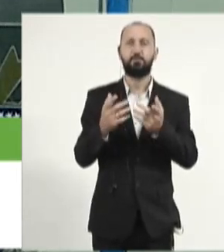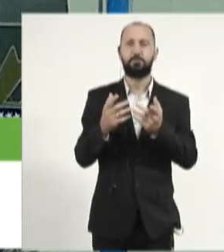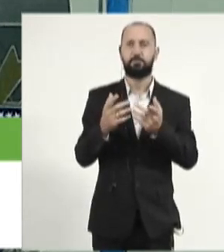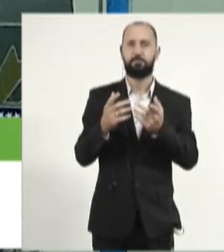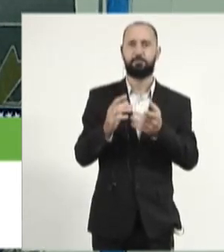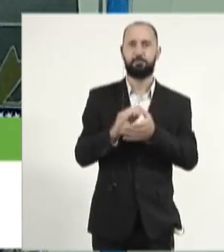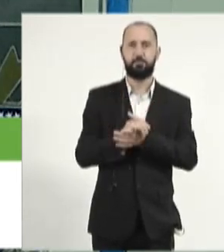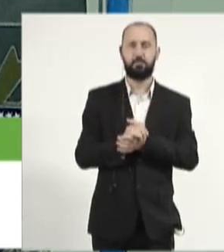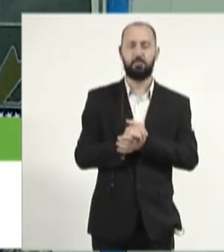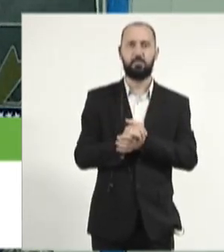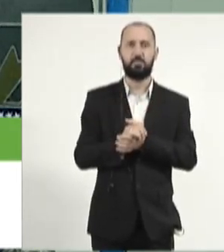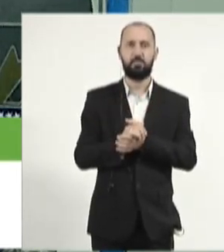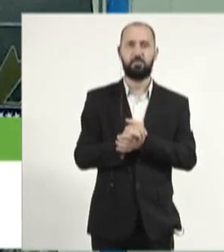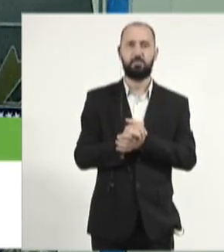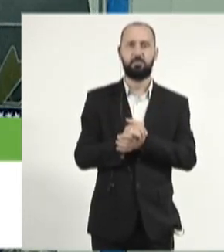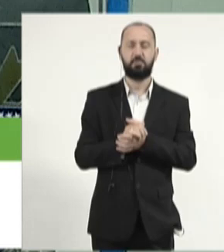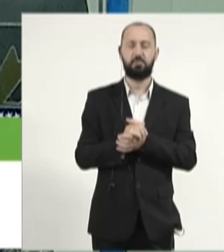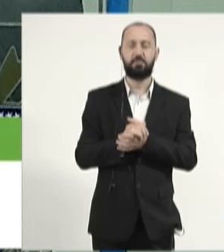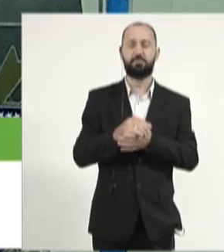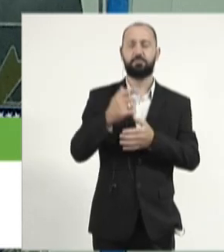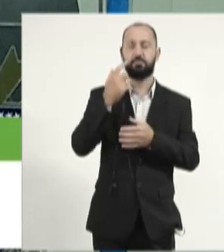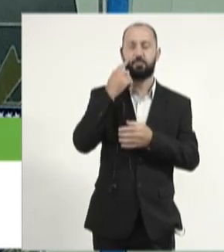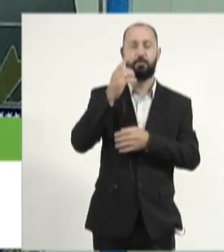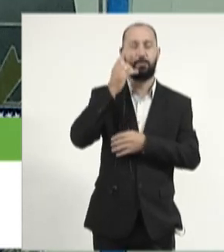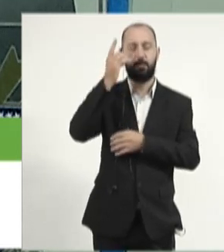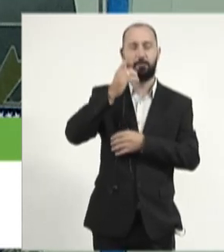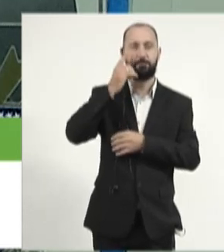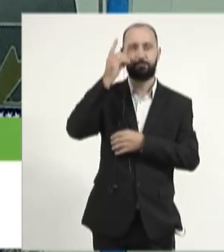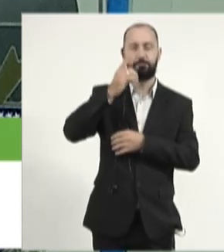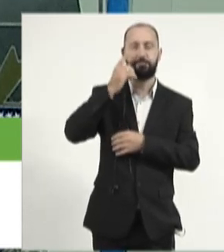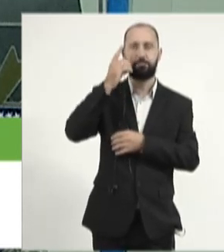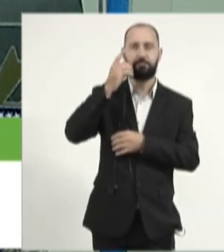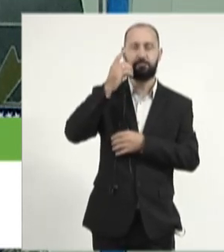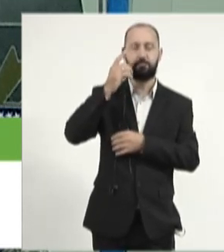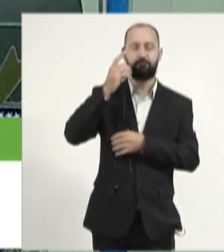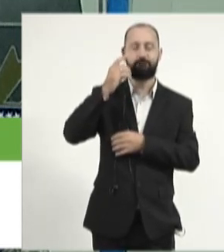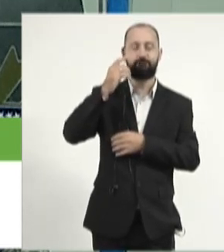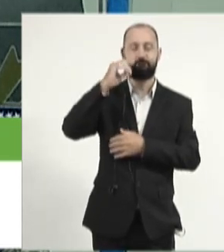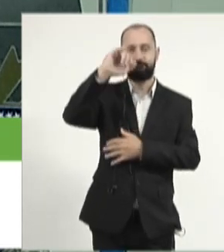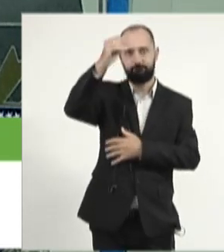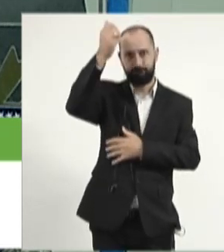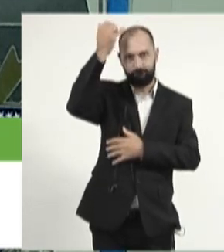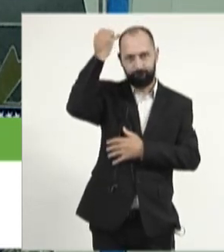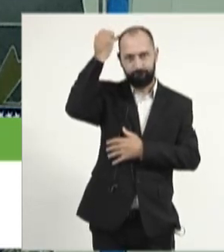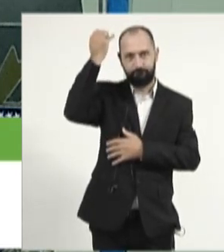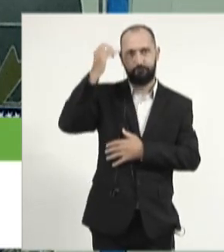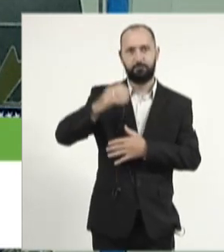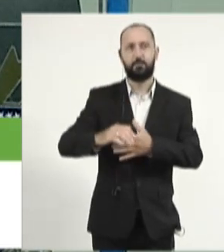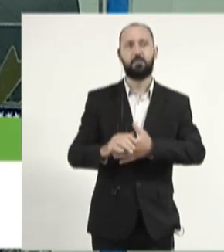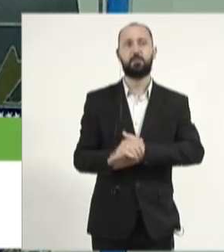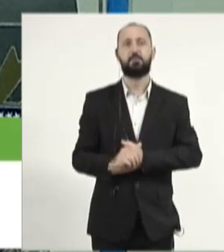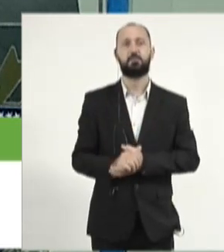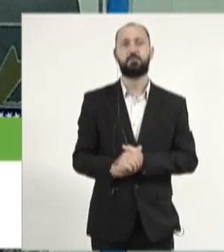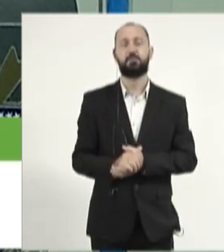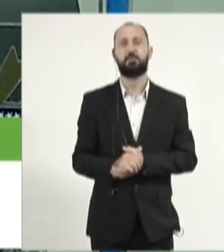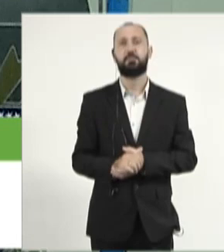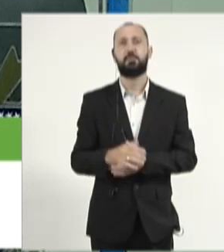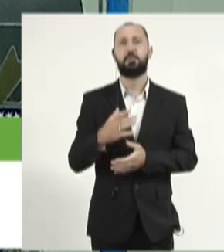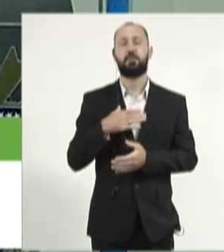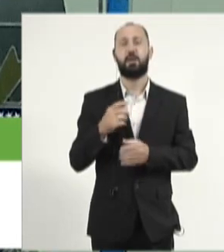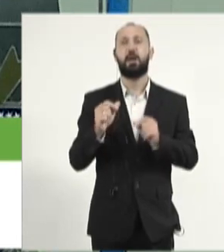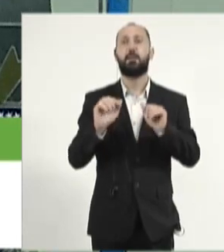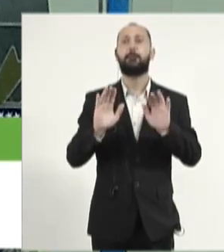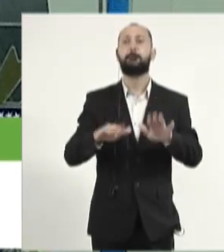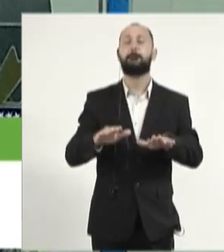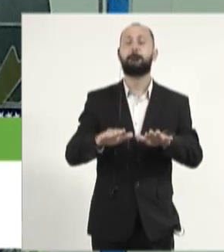uma promoção ilusória. Pois bem, o deputado Júnior Mock, na sessão de hoje, apresentou um projeto de lei para regulamentar as promoções ao